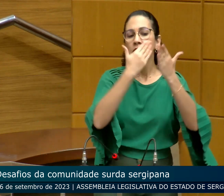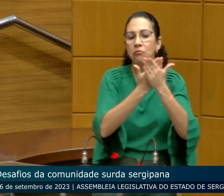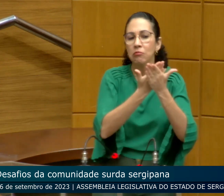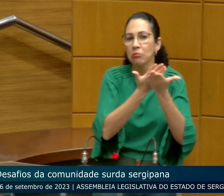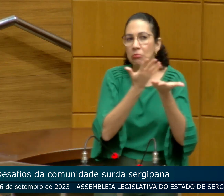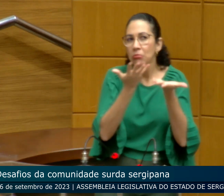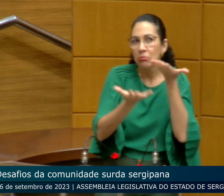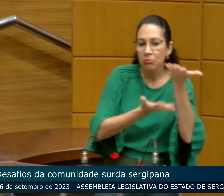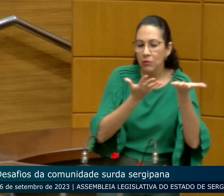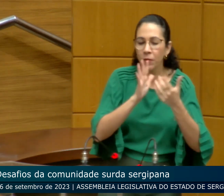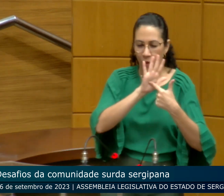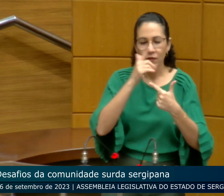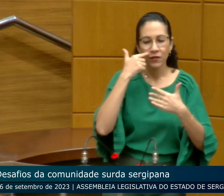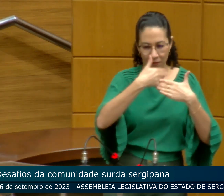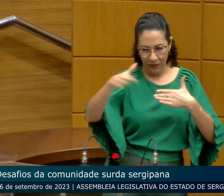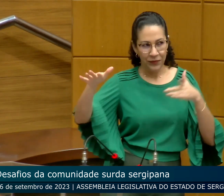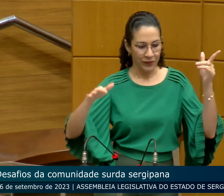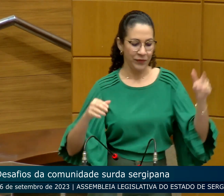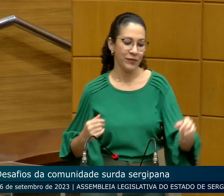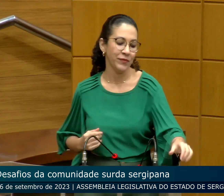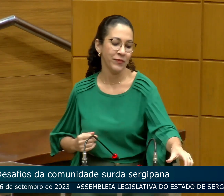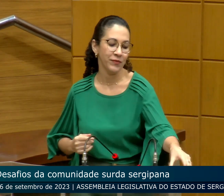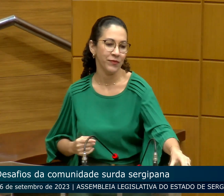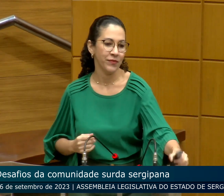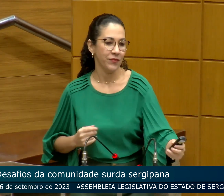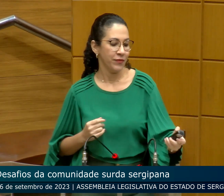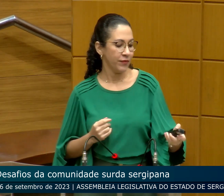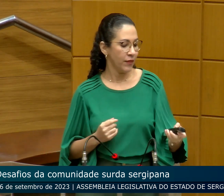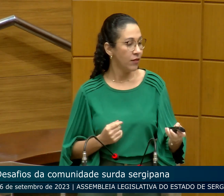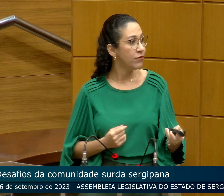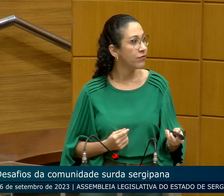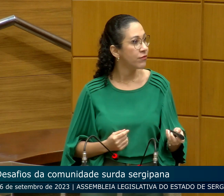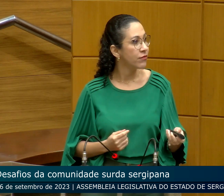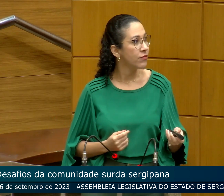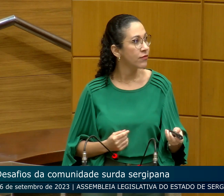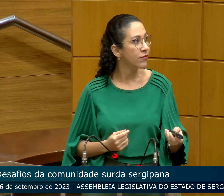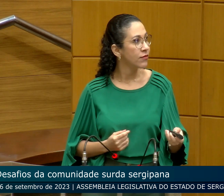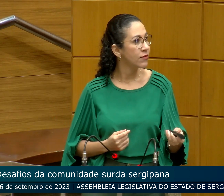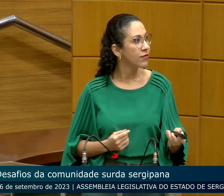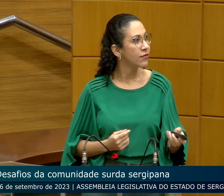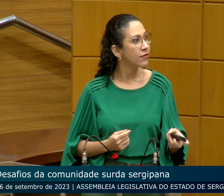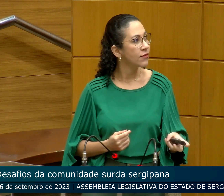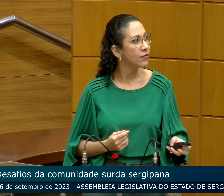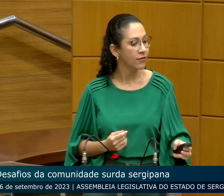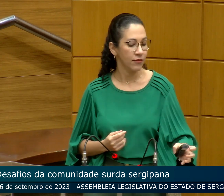né, todos serem bilíngues, não só fora da escola, né?